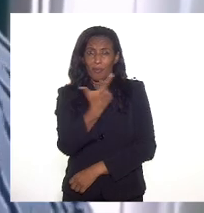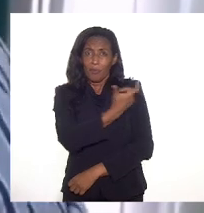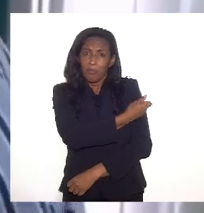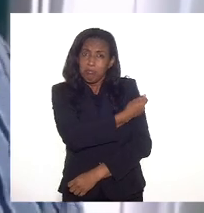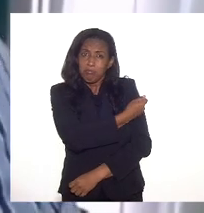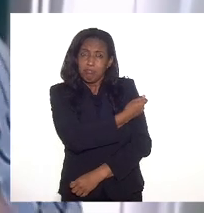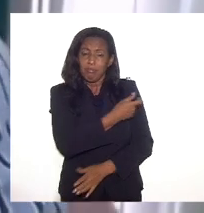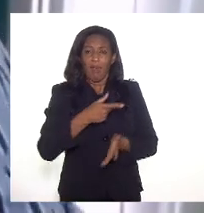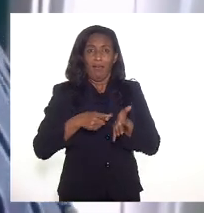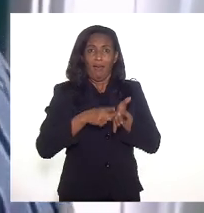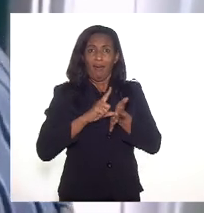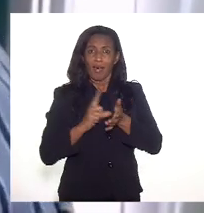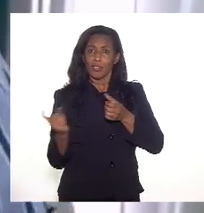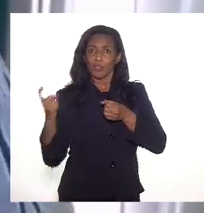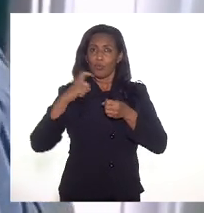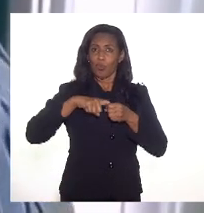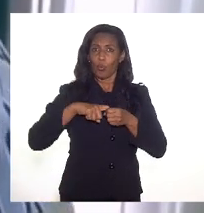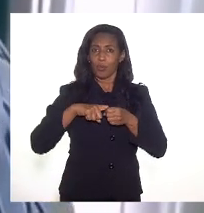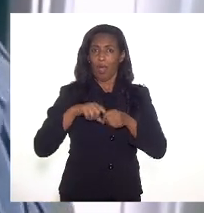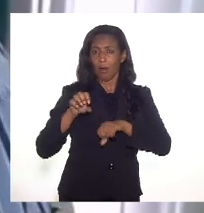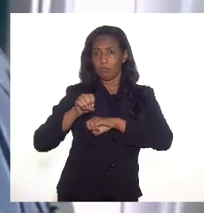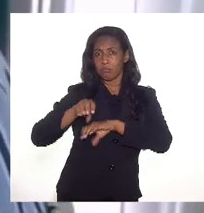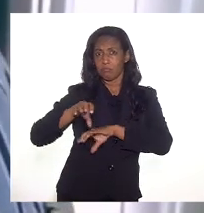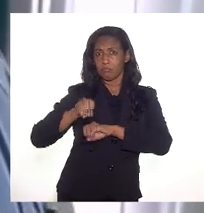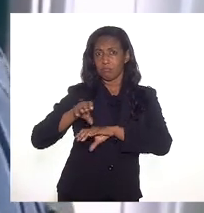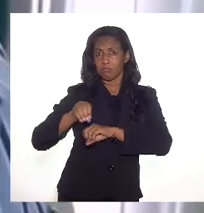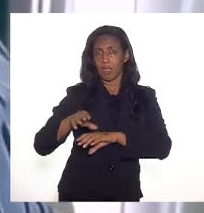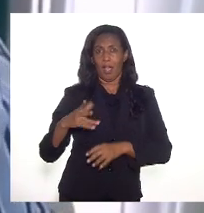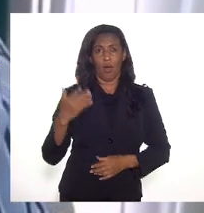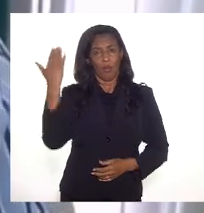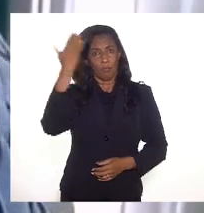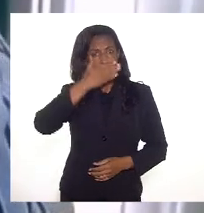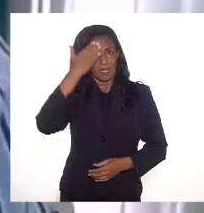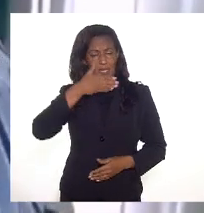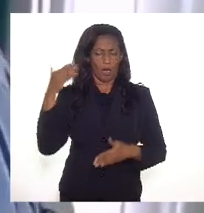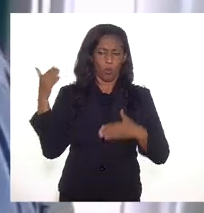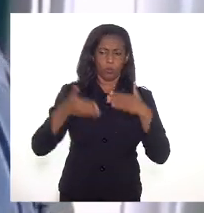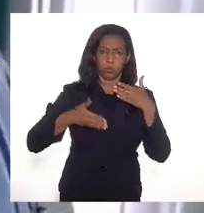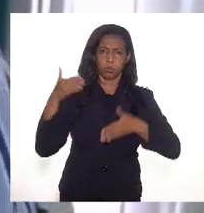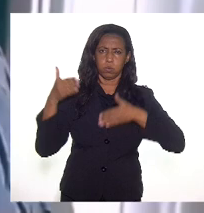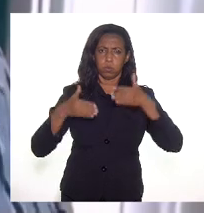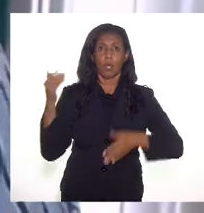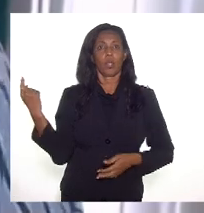imunizados antes do seu retorno ostensivo às aulas presenciais,